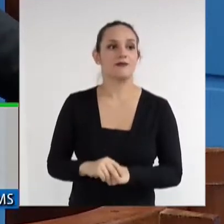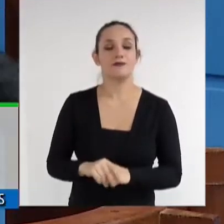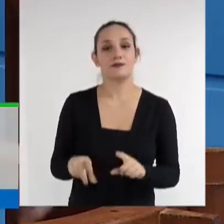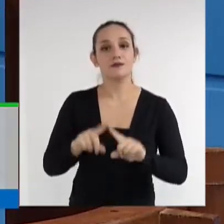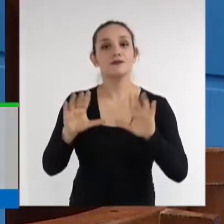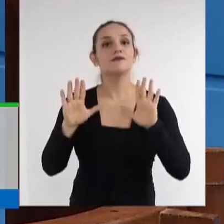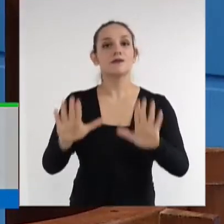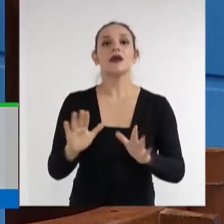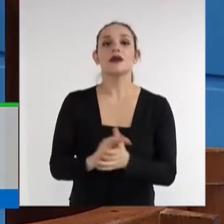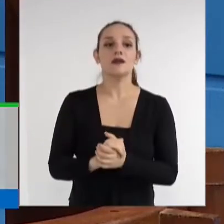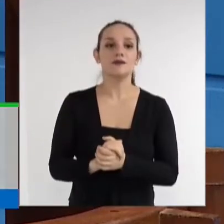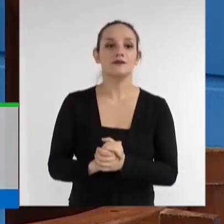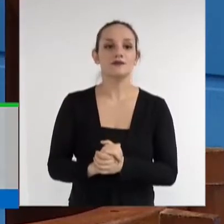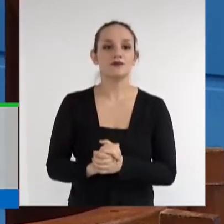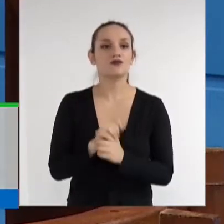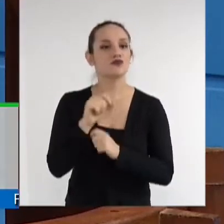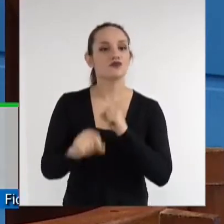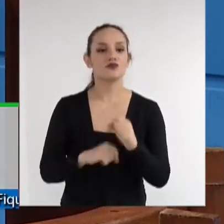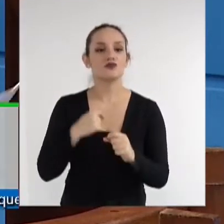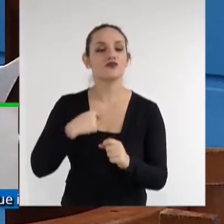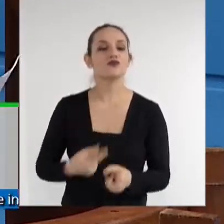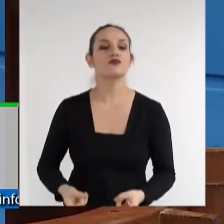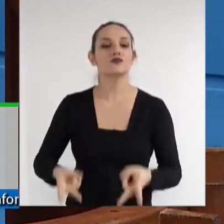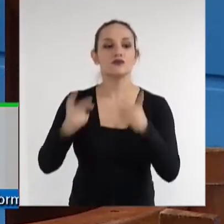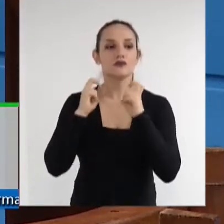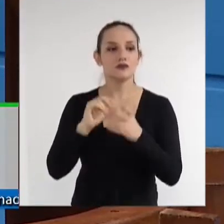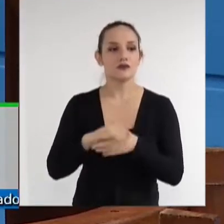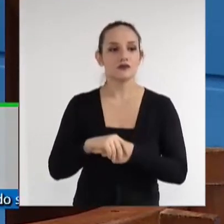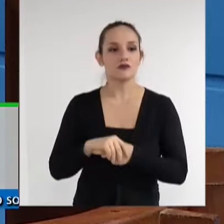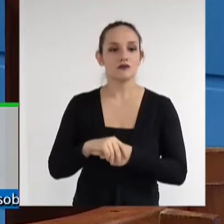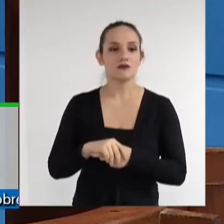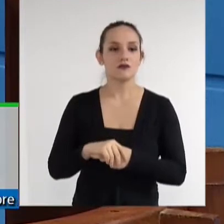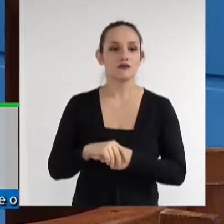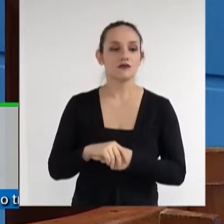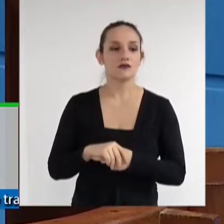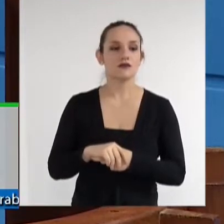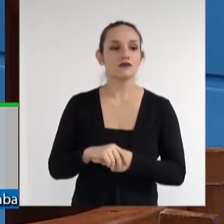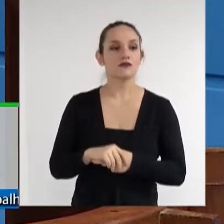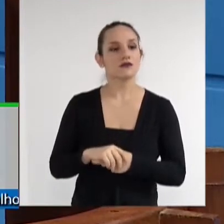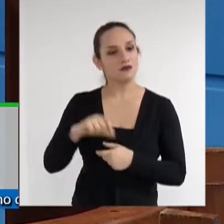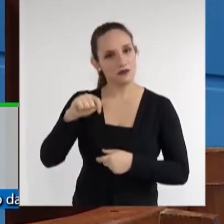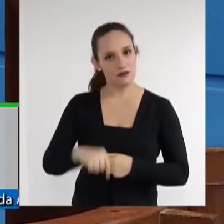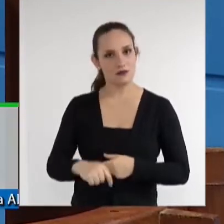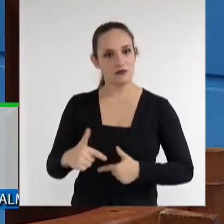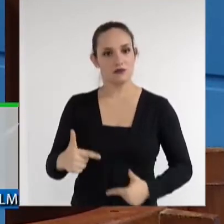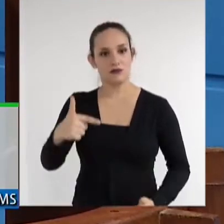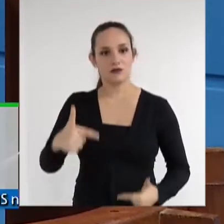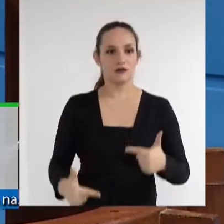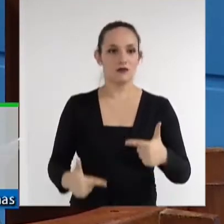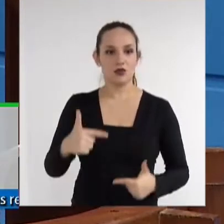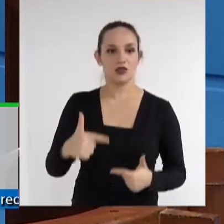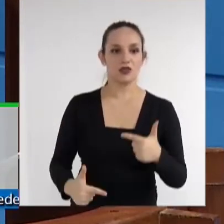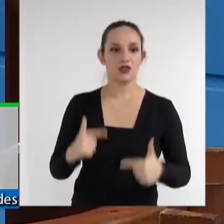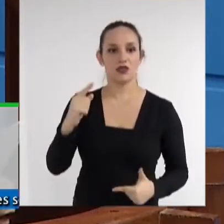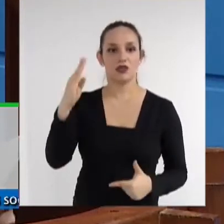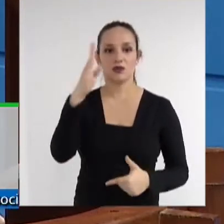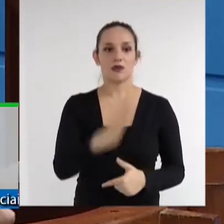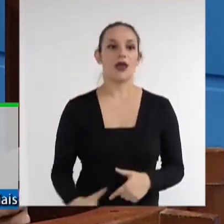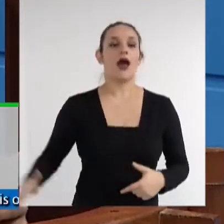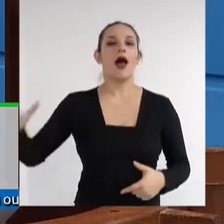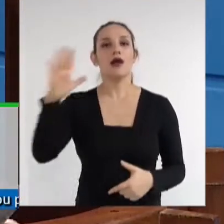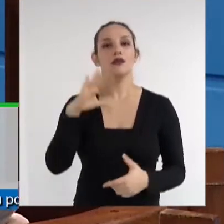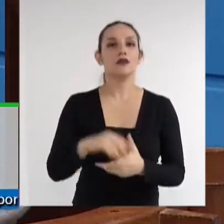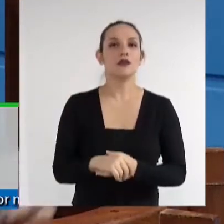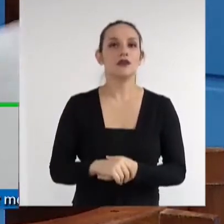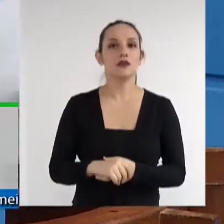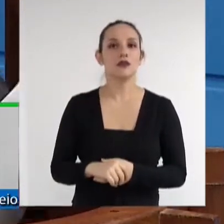Agora, o que nós estamos assistindo é uma política no Brasil de garantir o pagamento dos juros da